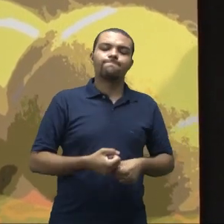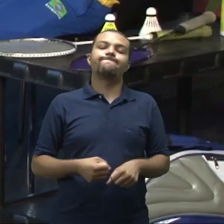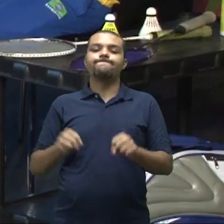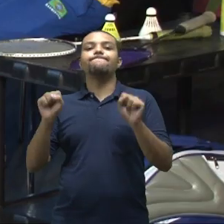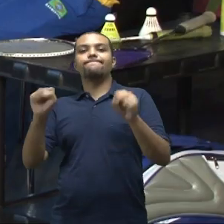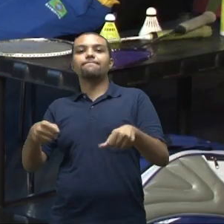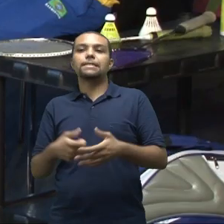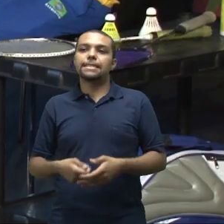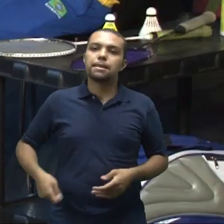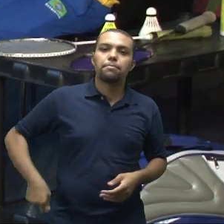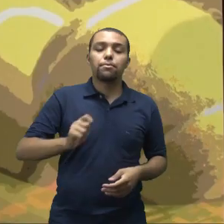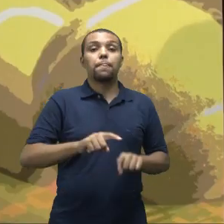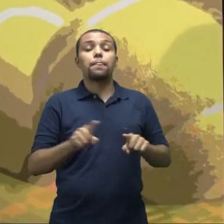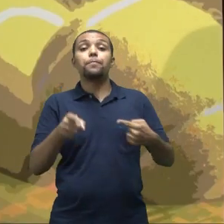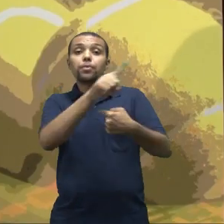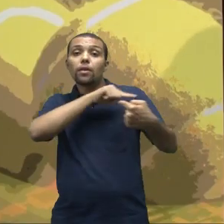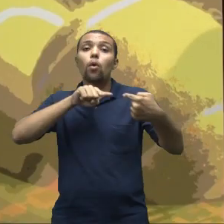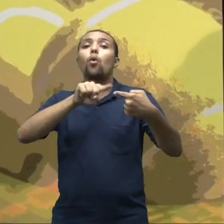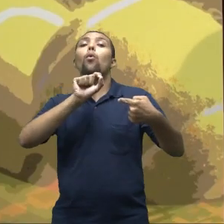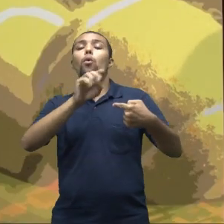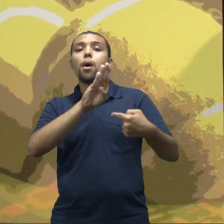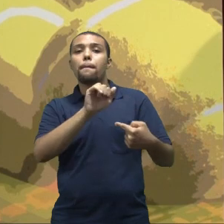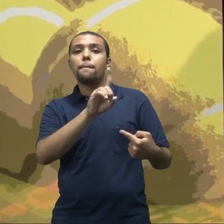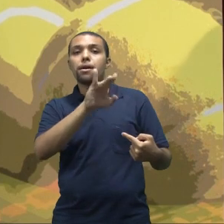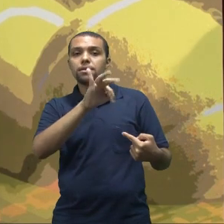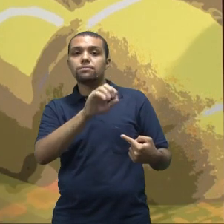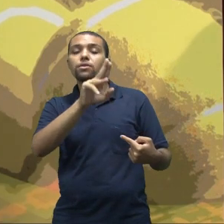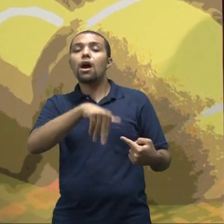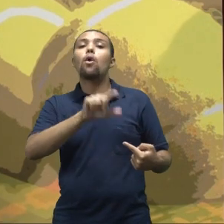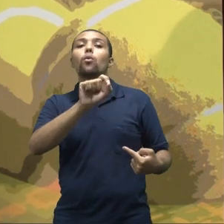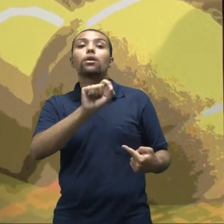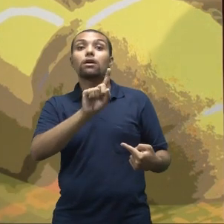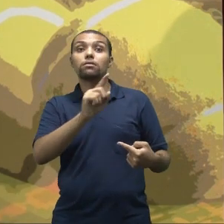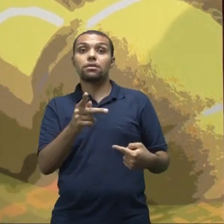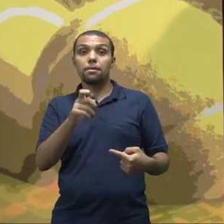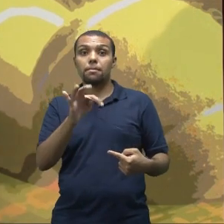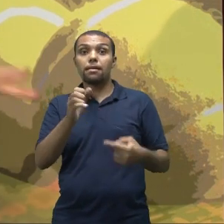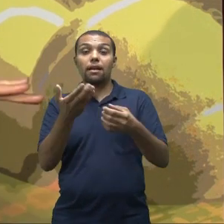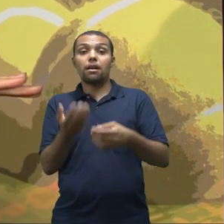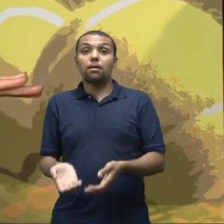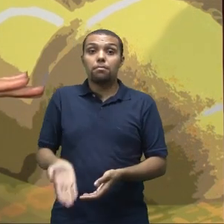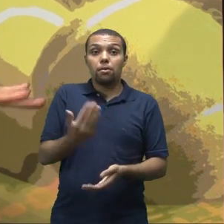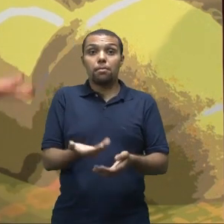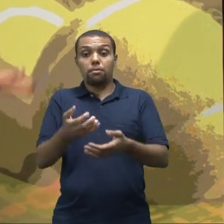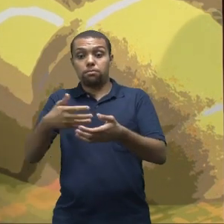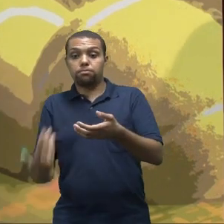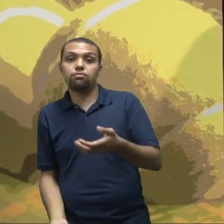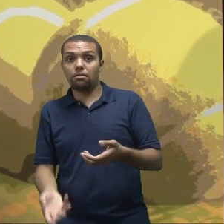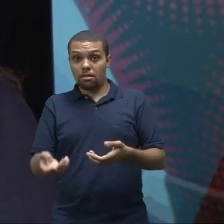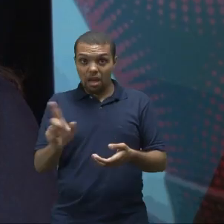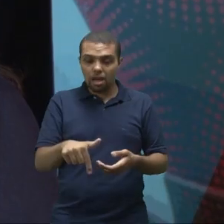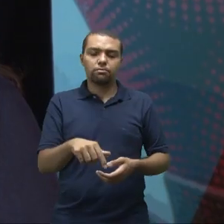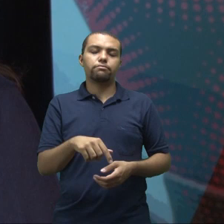pra... Tem. O grande objetivo do badminton é literalmente não deixar a peteca cair, é isso? Me